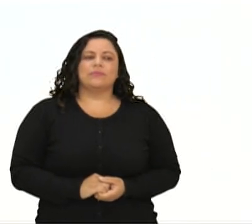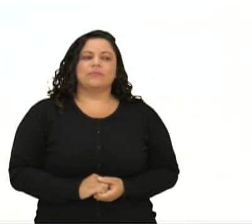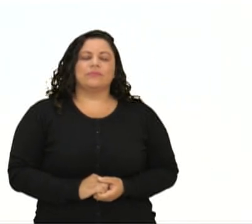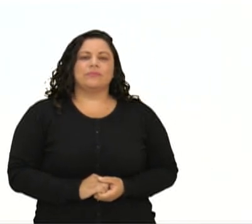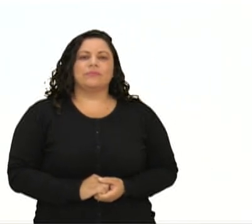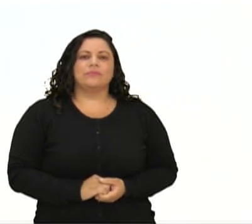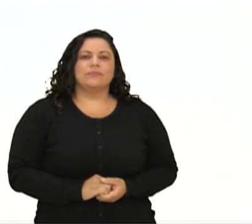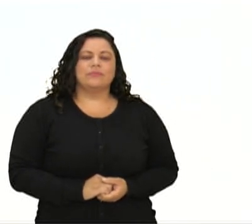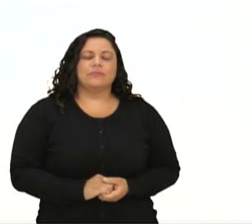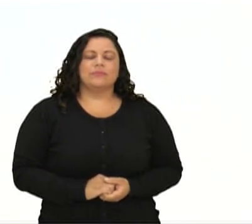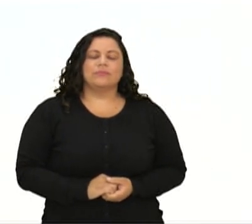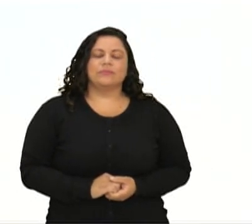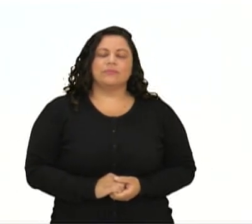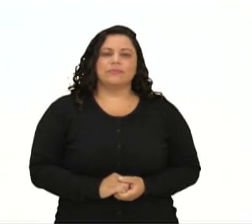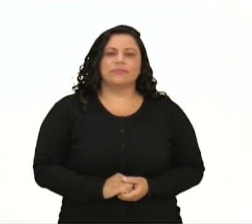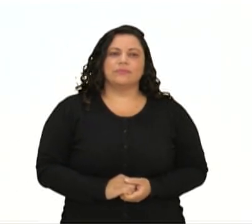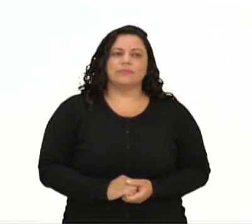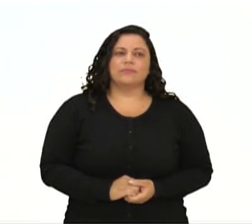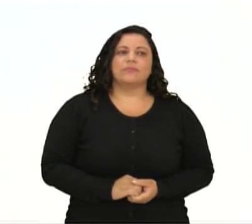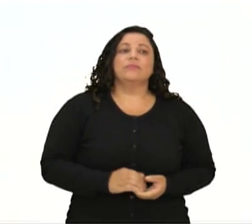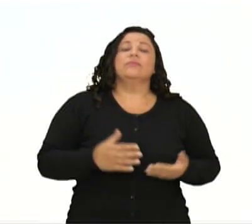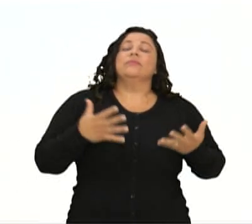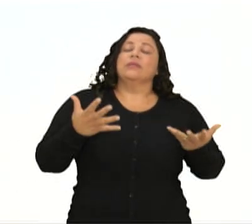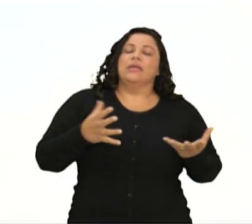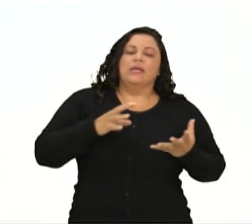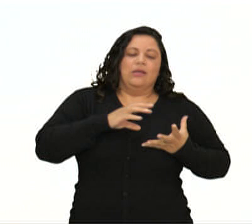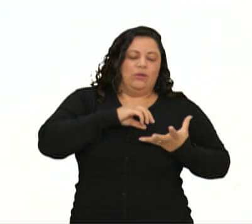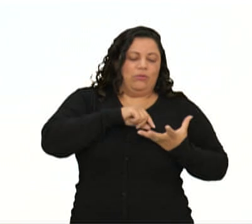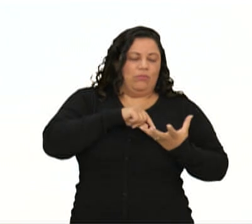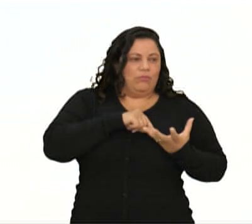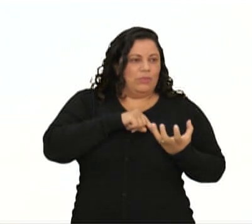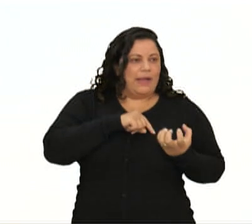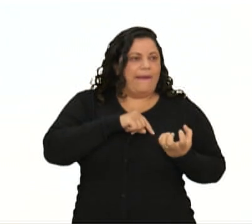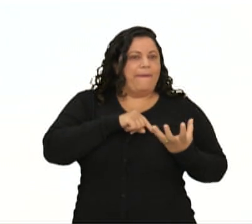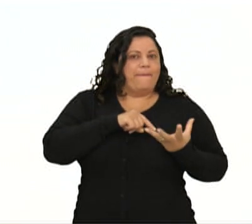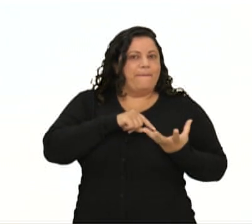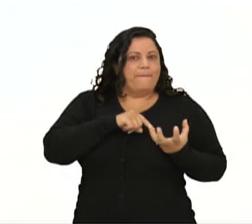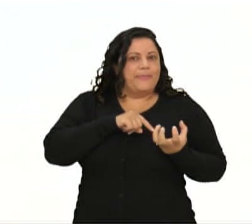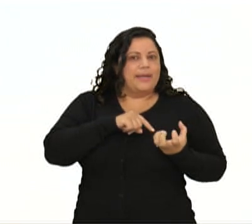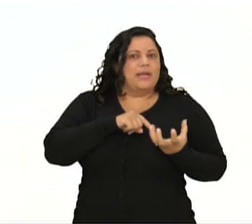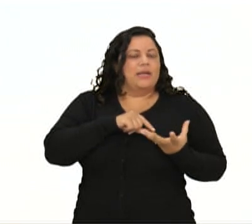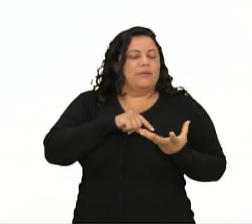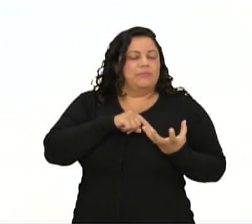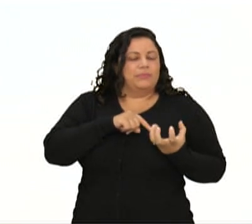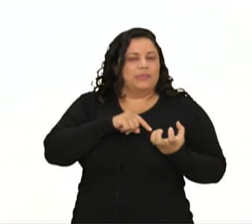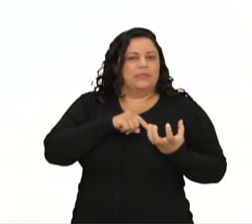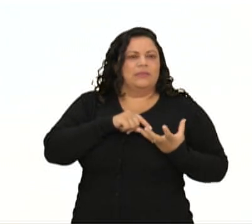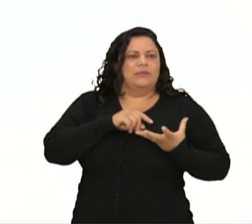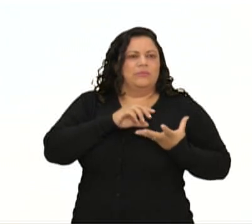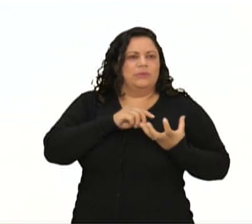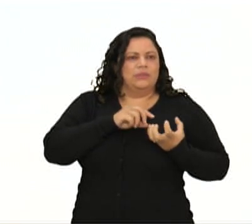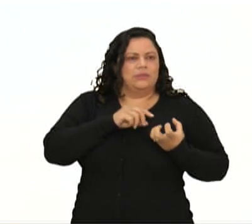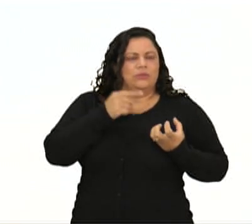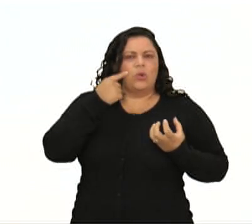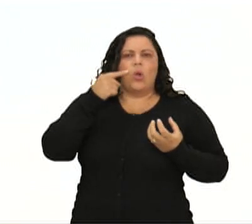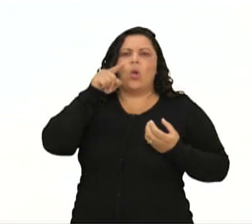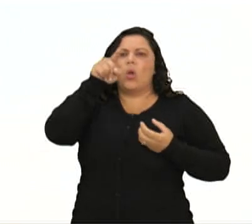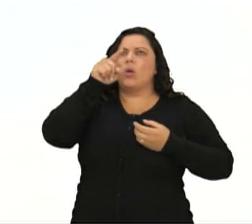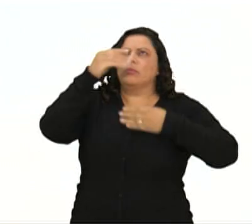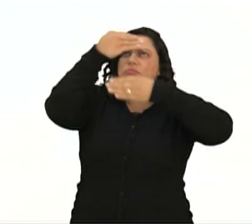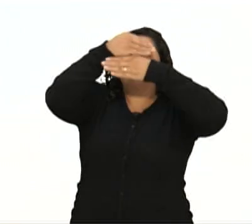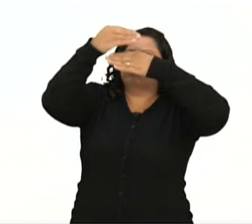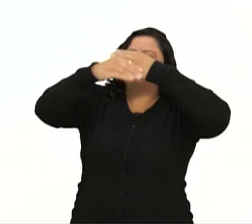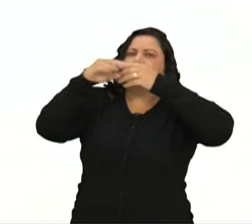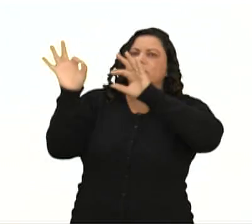Esses batimentos, então, né, como eu já falei, são resultado aí do fechamento dessas válvulas. Então, olha só nessa imagem. Nesse